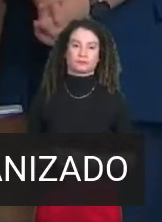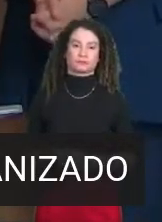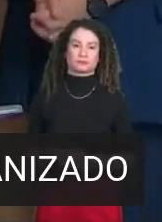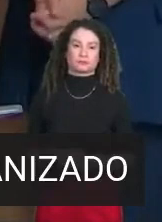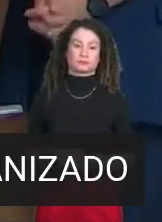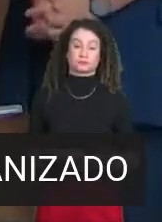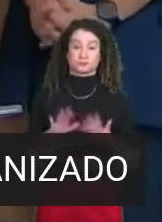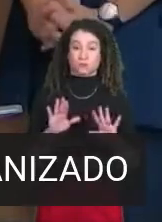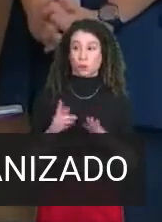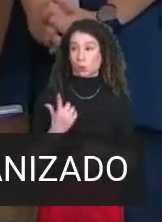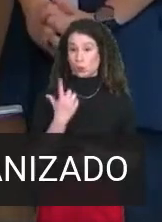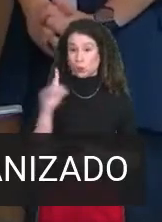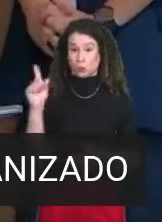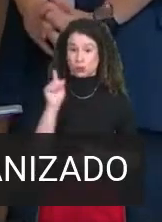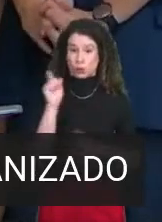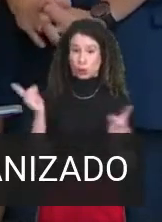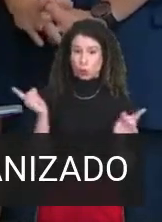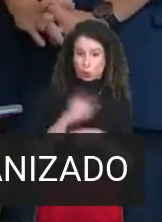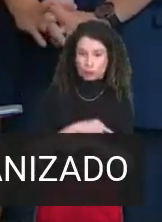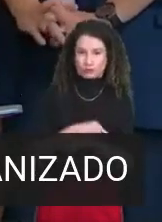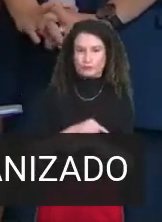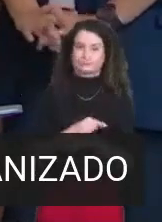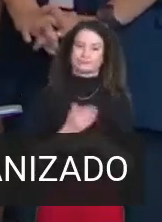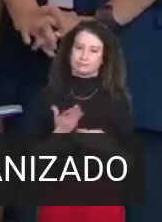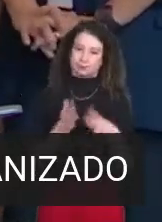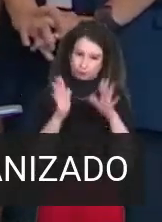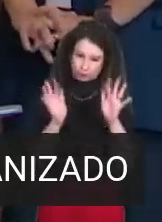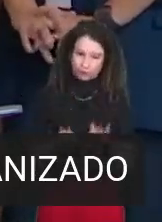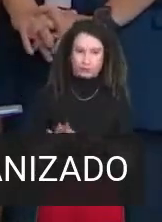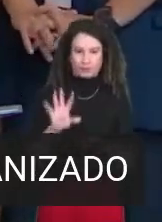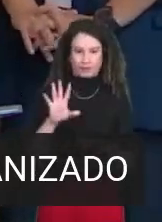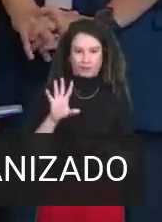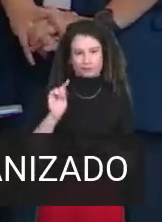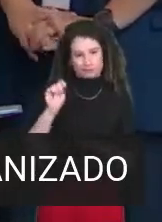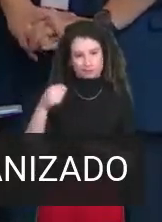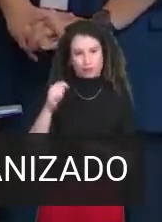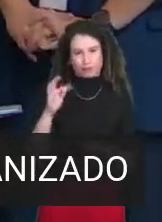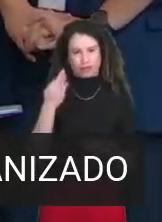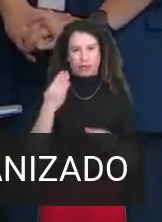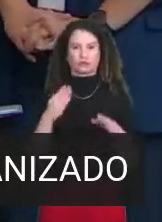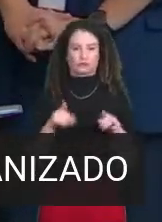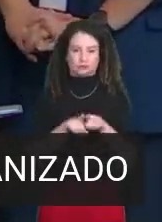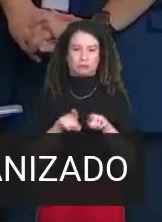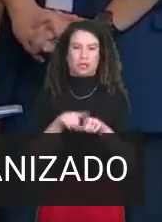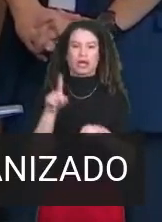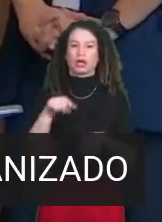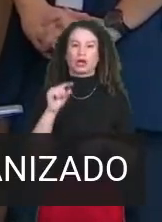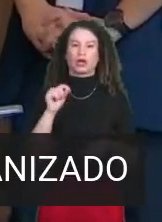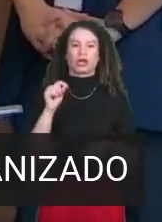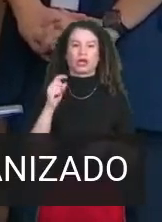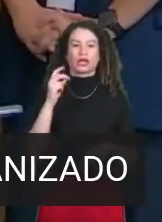A outra contradição, finalmente, falsa, é entre inteligência e força.